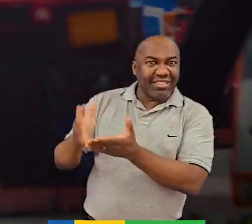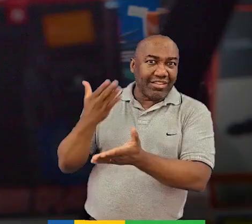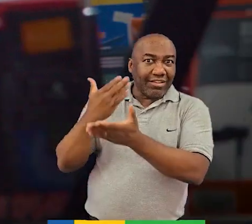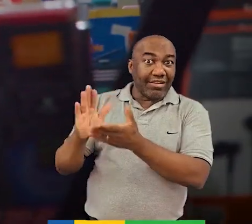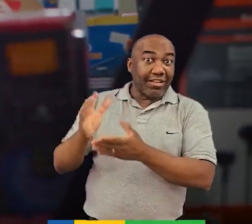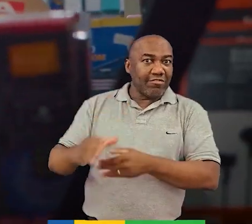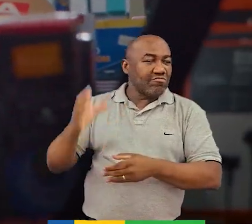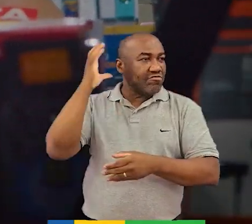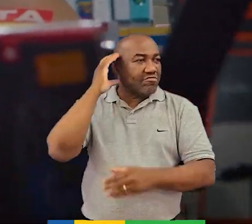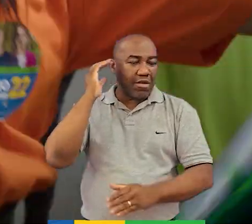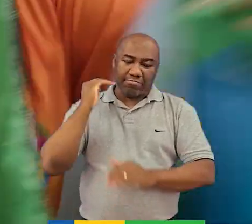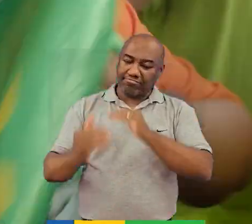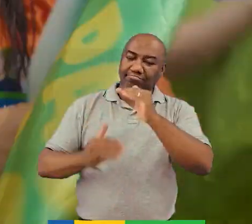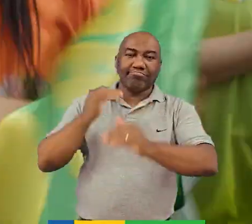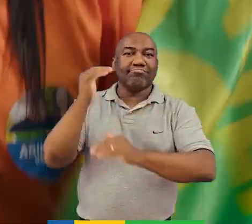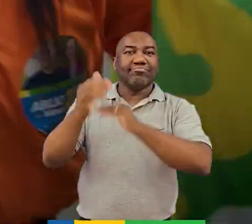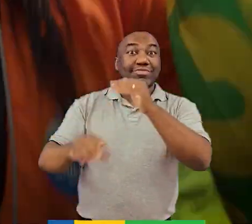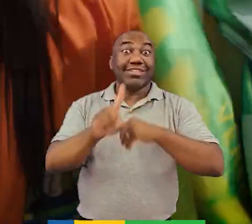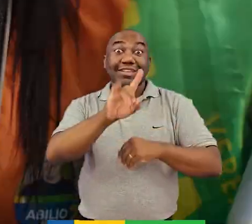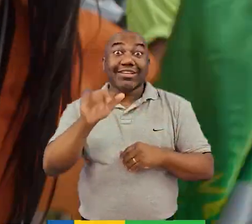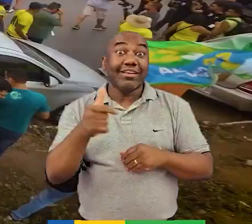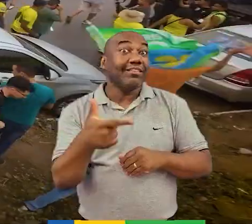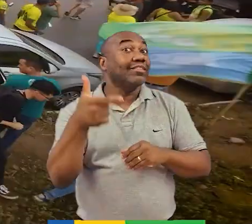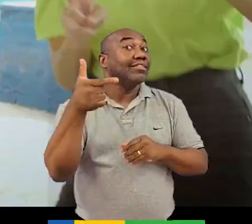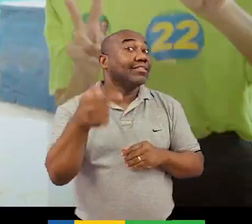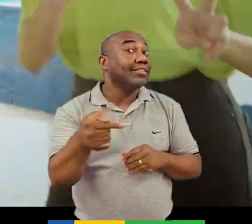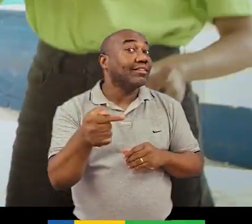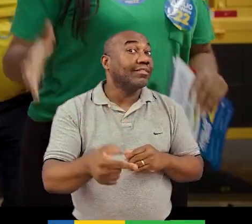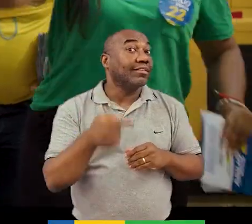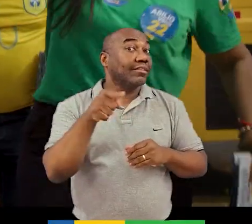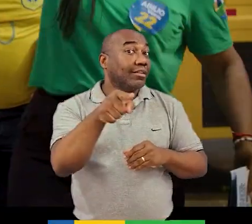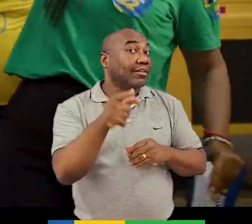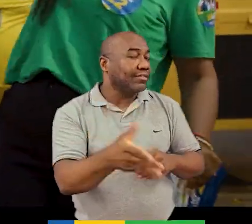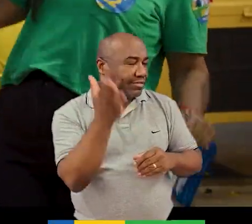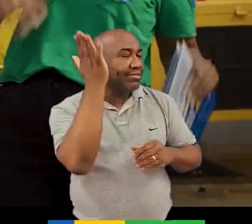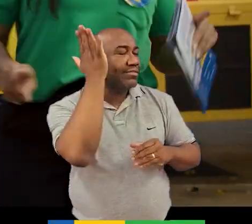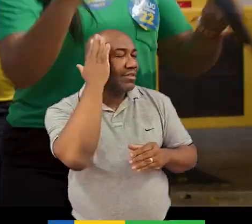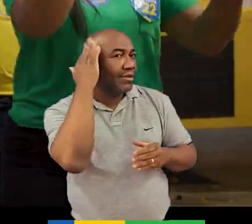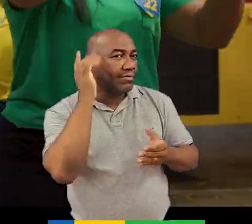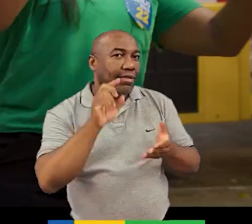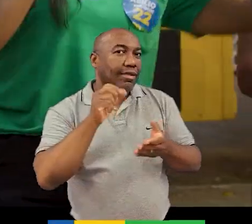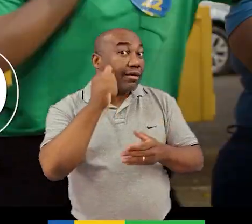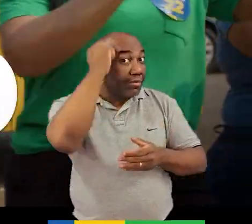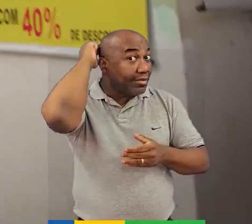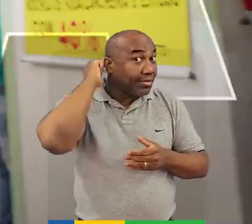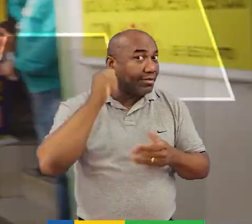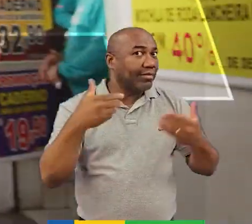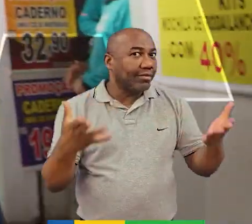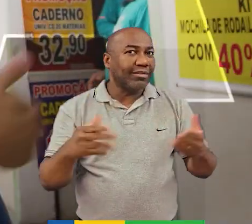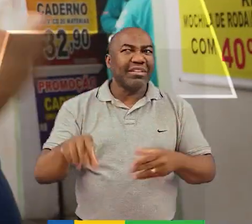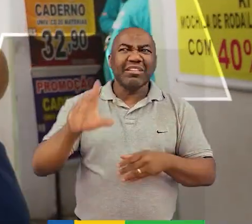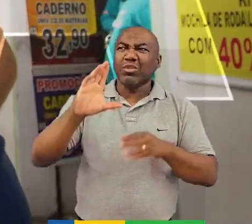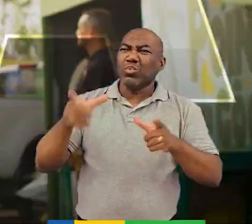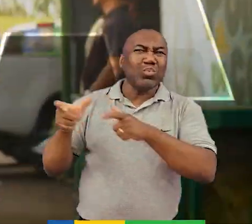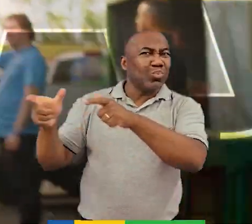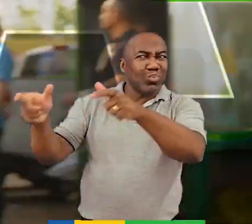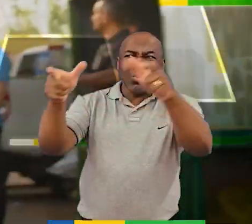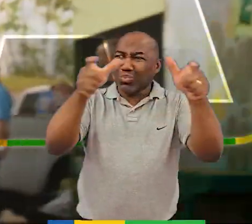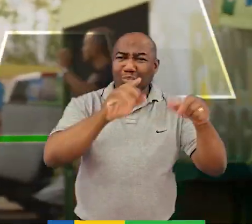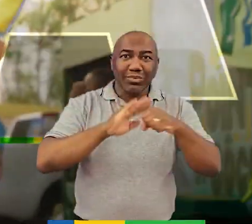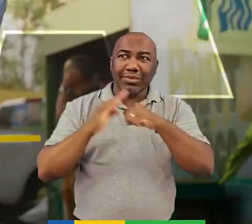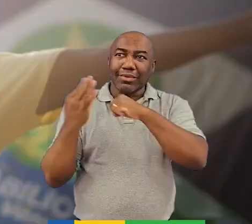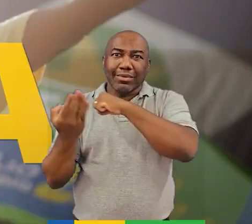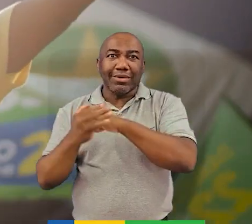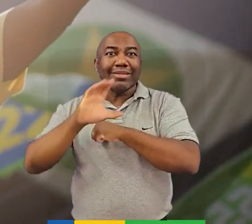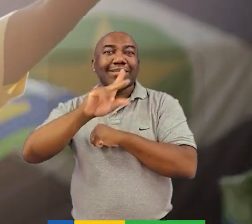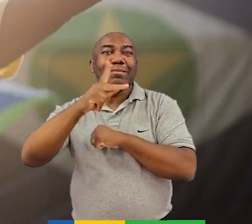ladrão. Se teu sonho é ver Cuiabá evoluído, dia 27 tu já sabe, é a Bíblia. CPA disse que é